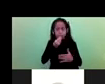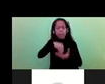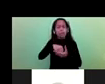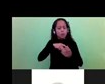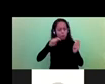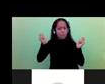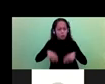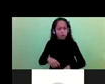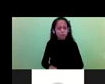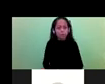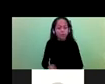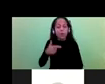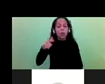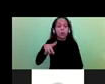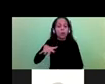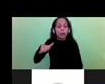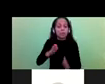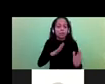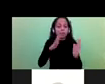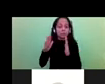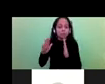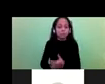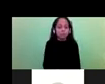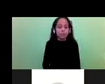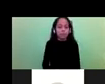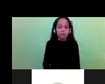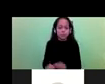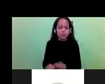Vamos para outra área. Vamos sair da educação.